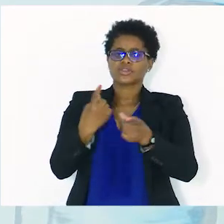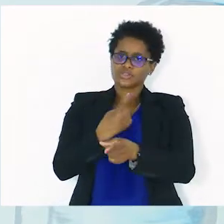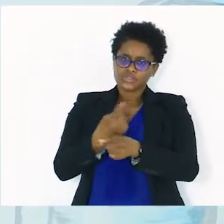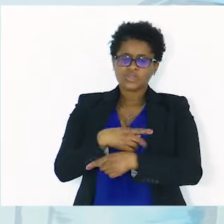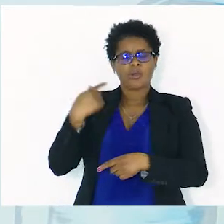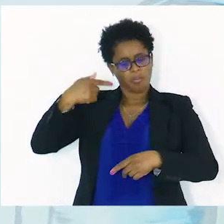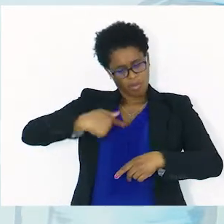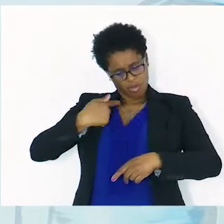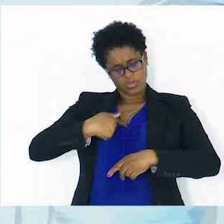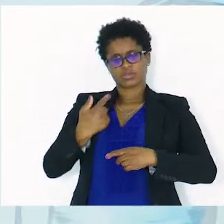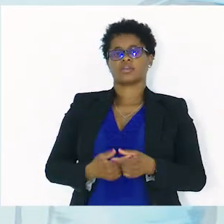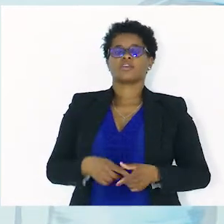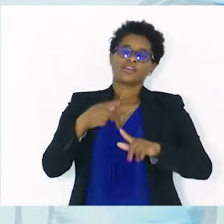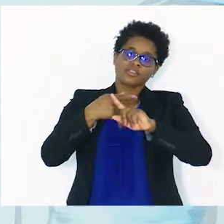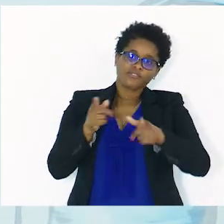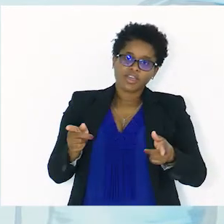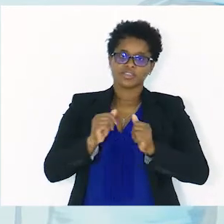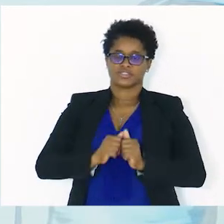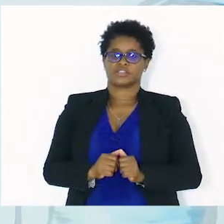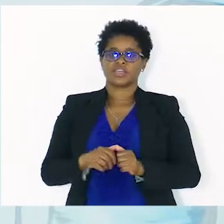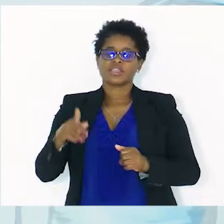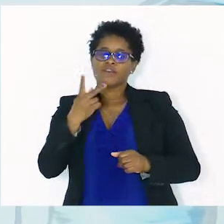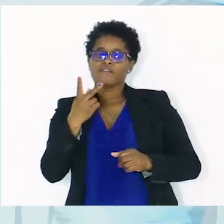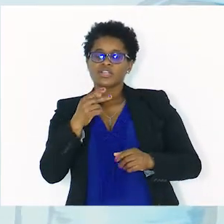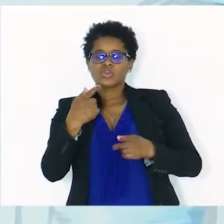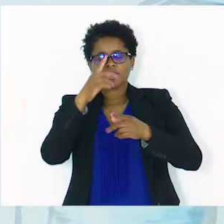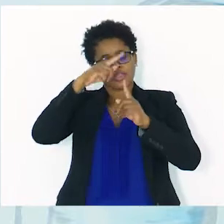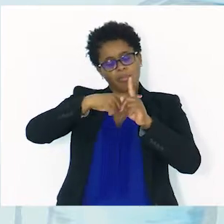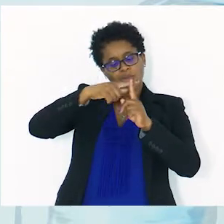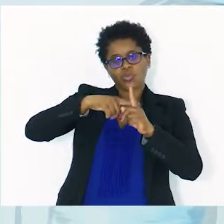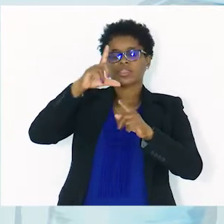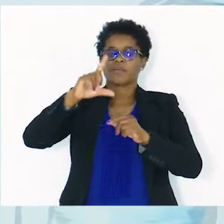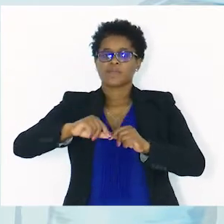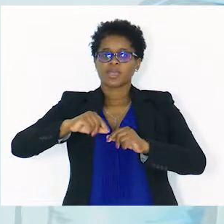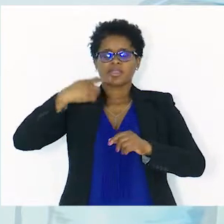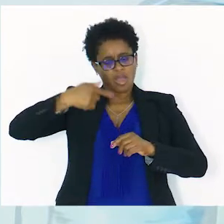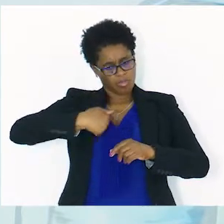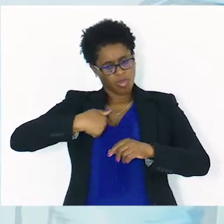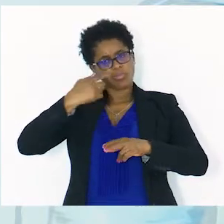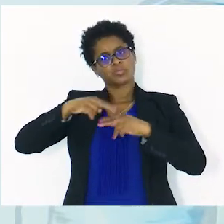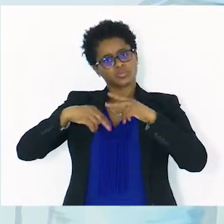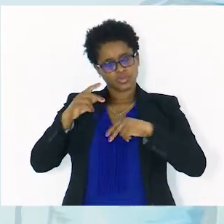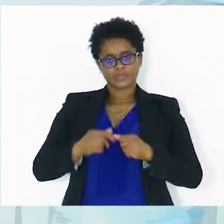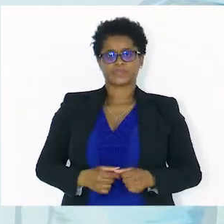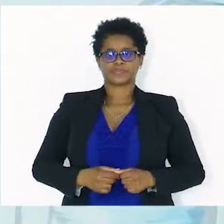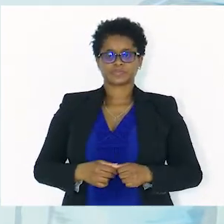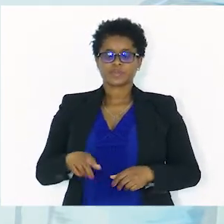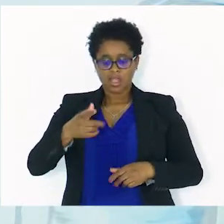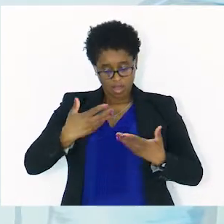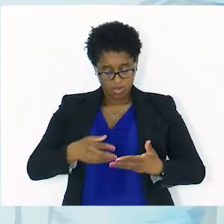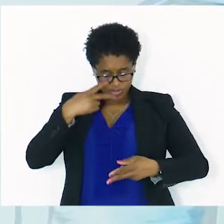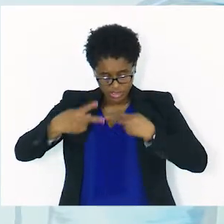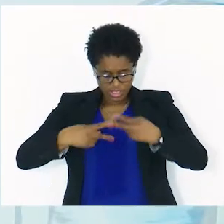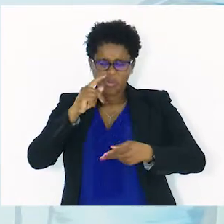características próprias, são diferentes, tanto na variação de temperatura, como também na própria composição. Vamos analisar